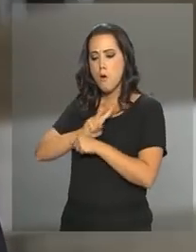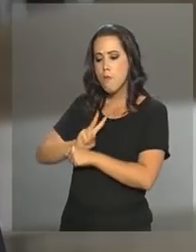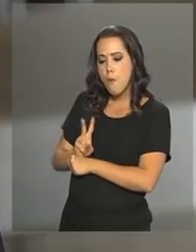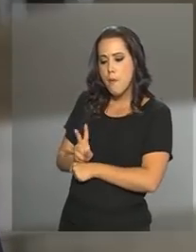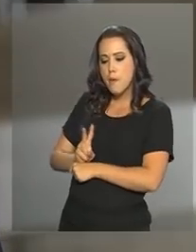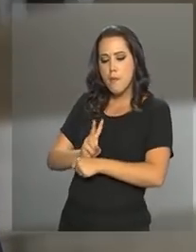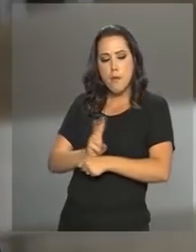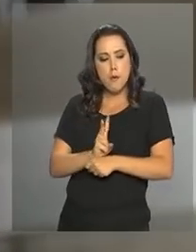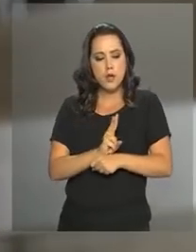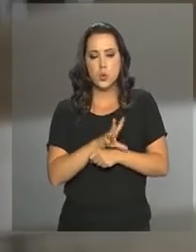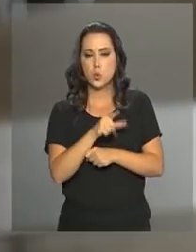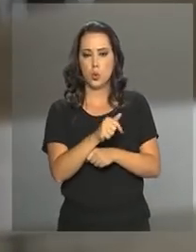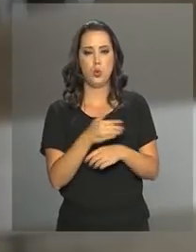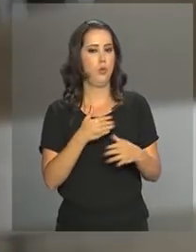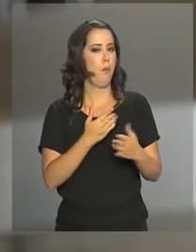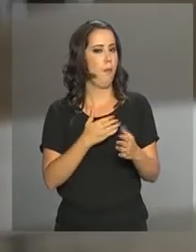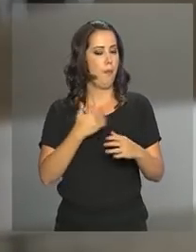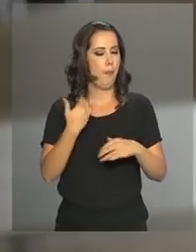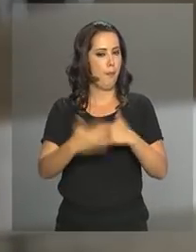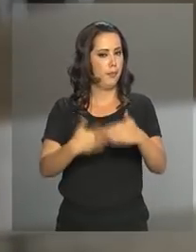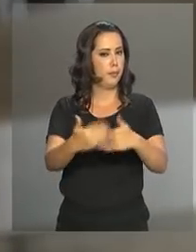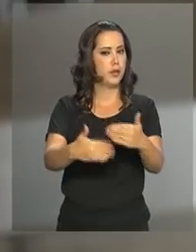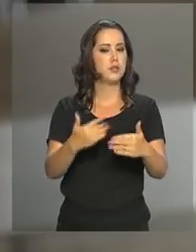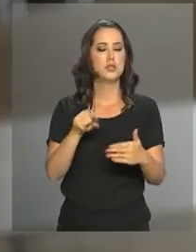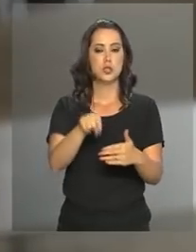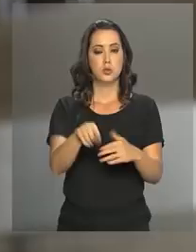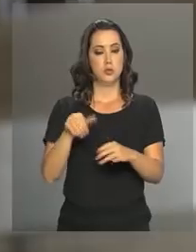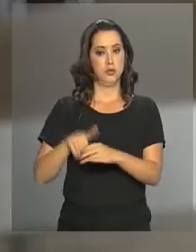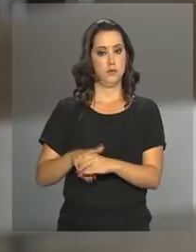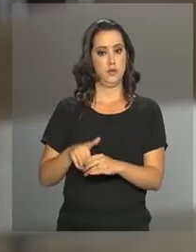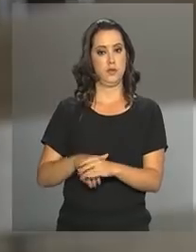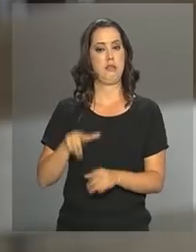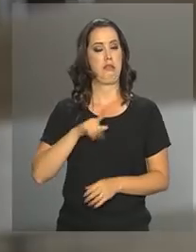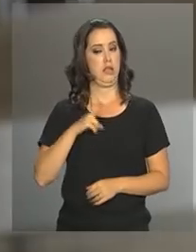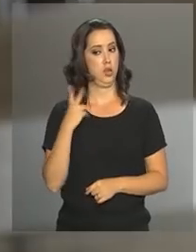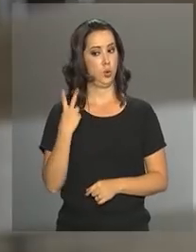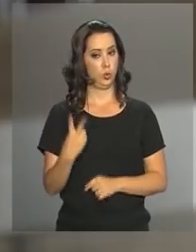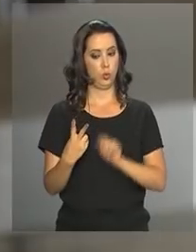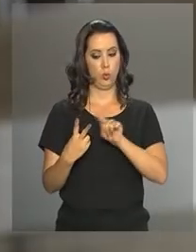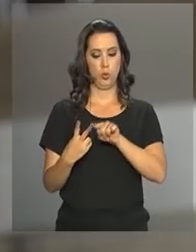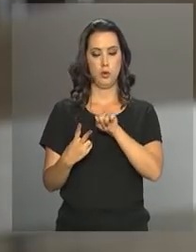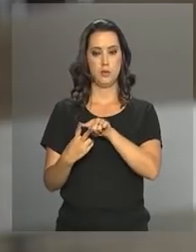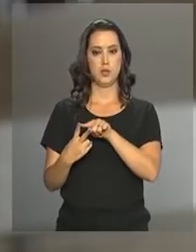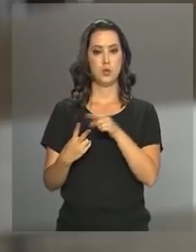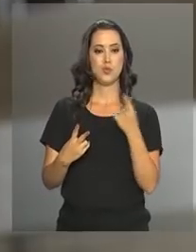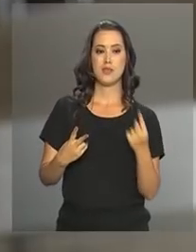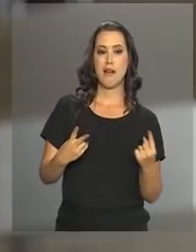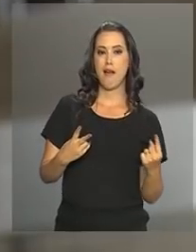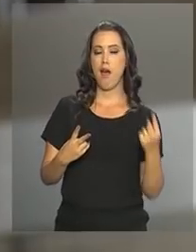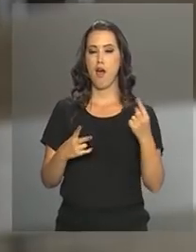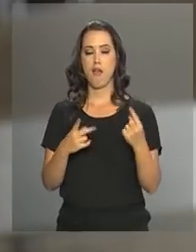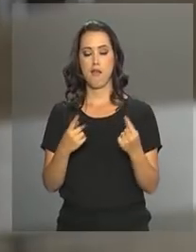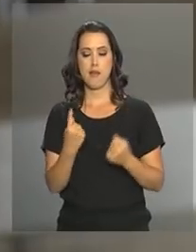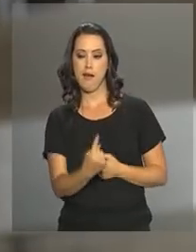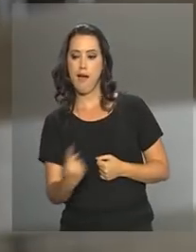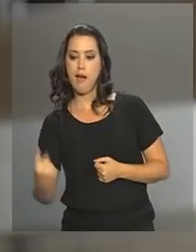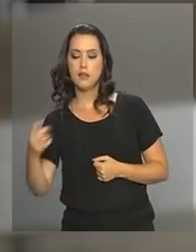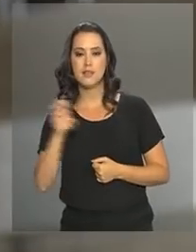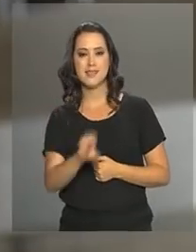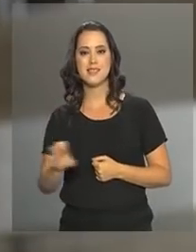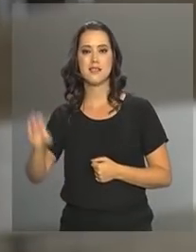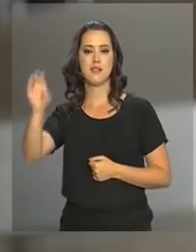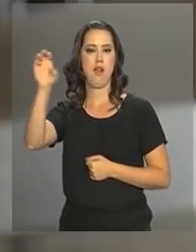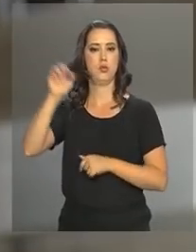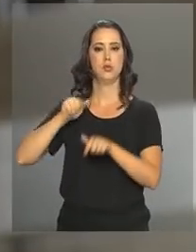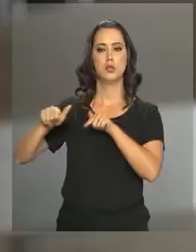processo de votação. Então, nós temos pelo menos dois agentes de fiscalização em cada estado trabalhando,